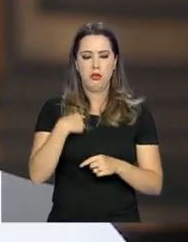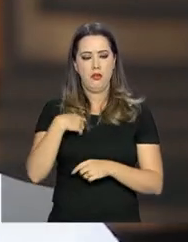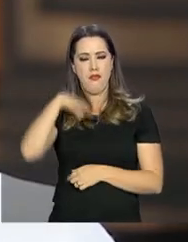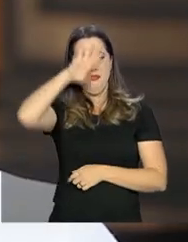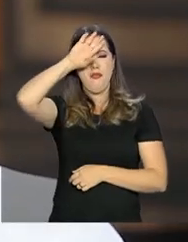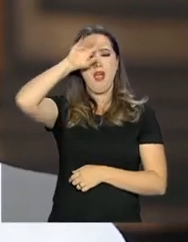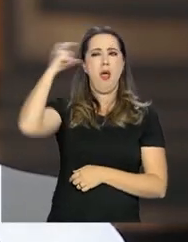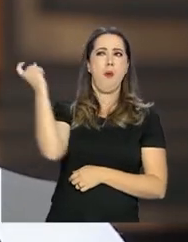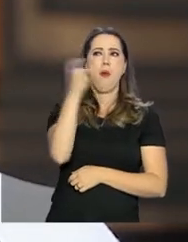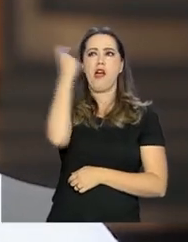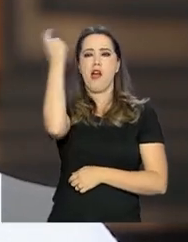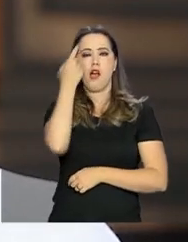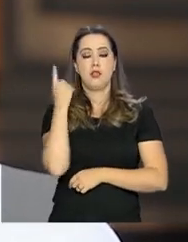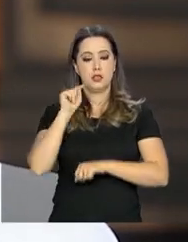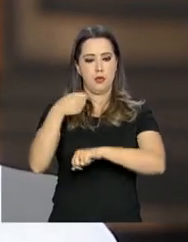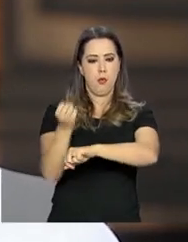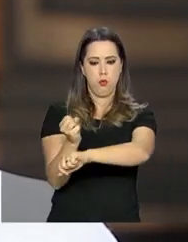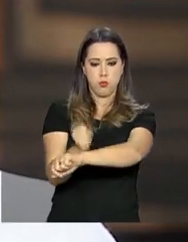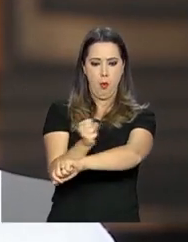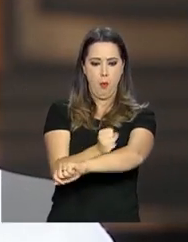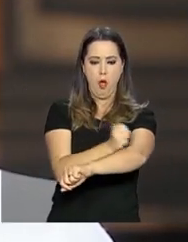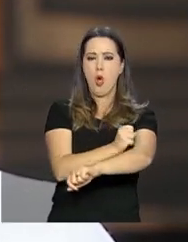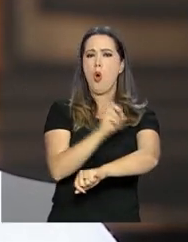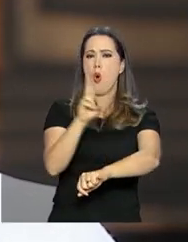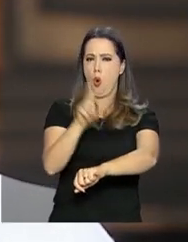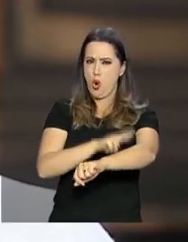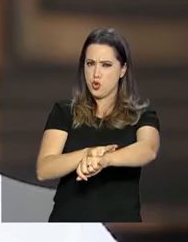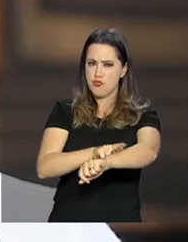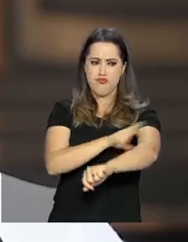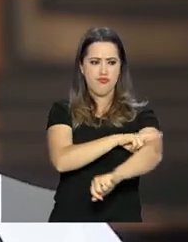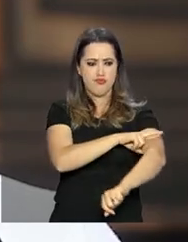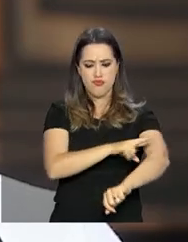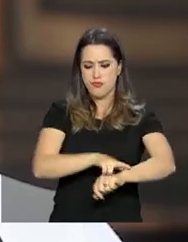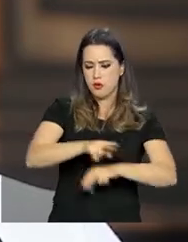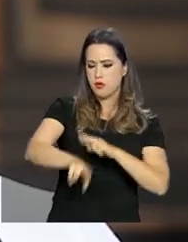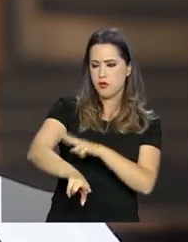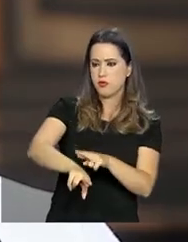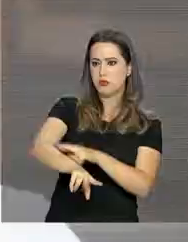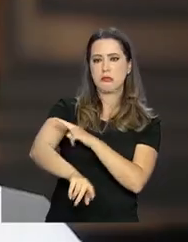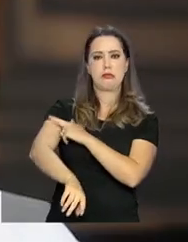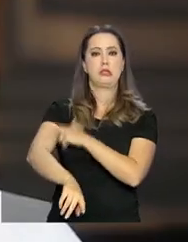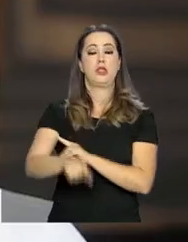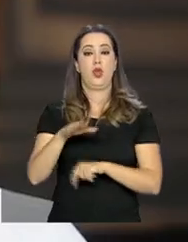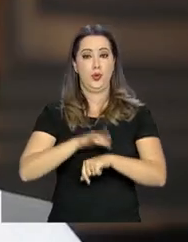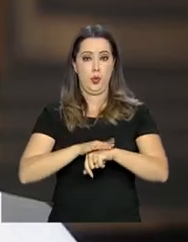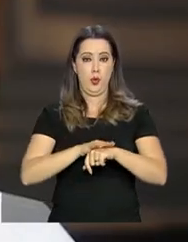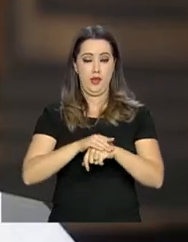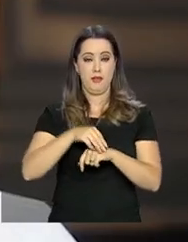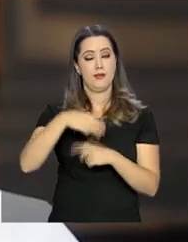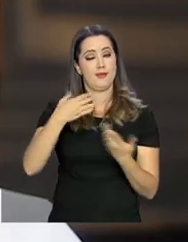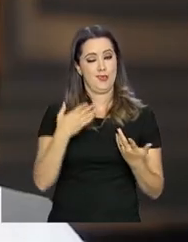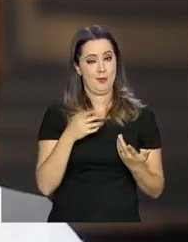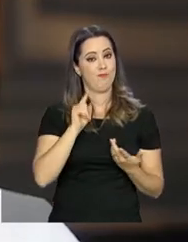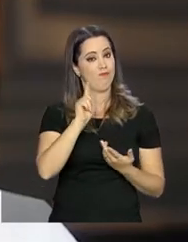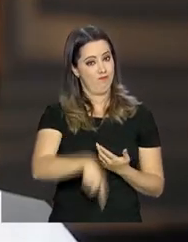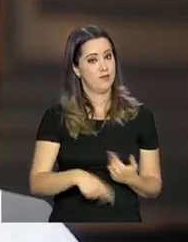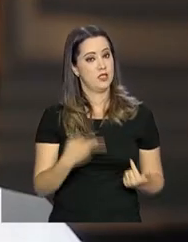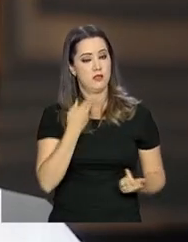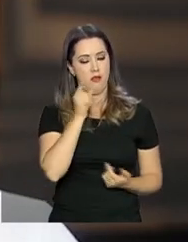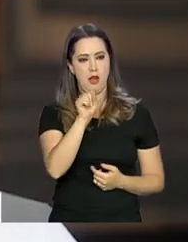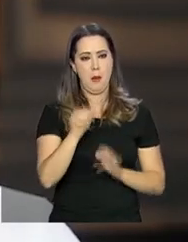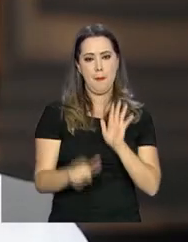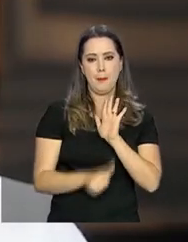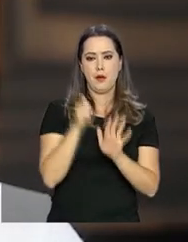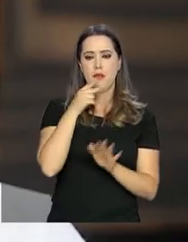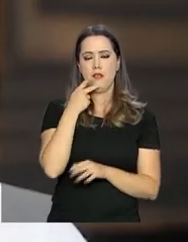manchas roxas nos braços e na perna, ela sabia exatamente do que se tratava, a meningococcemia. Primeiramente, eles me falaram que ia